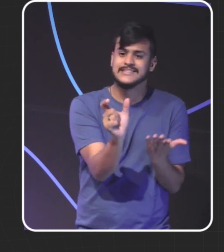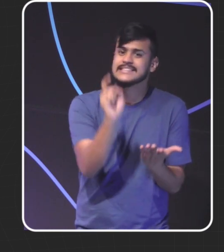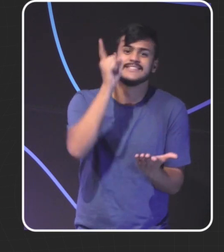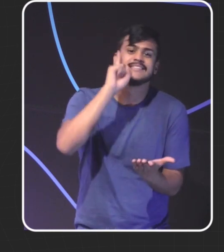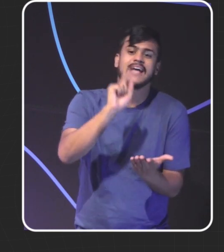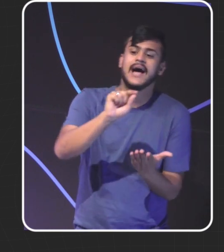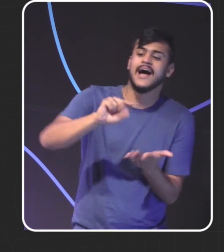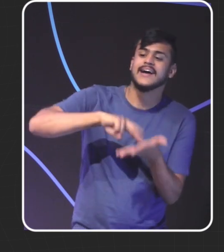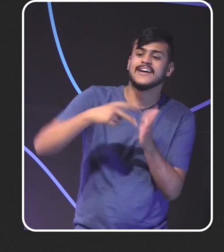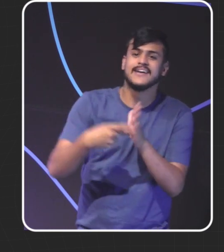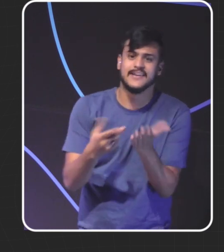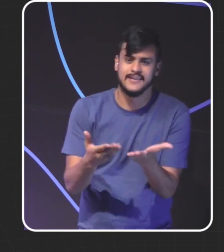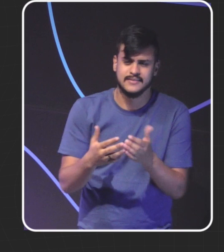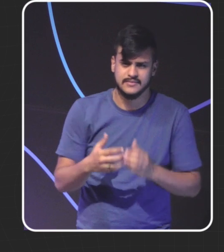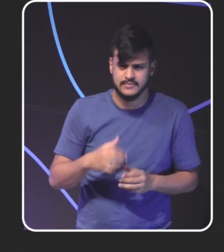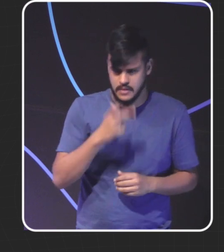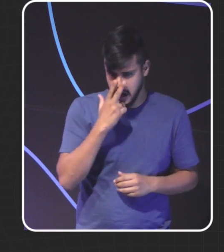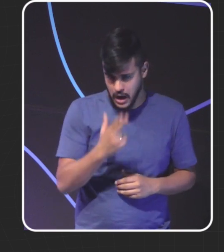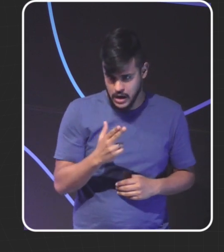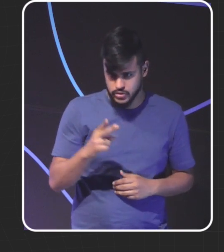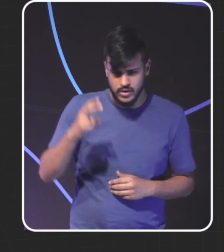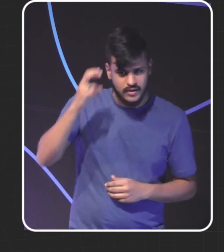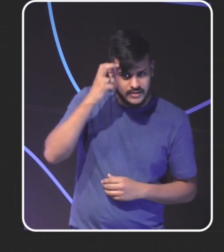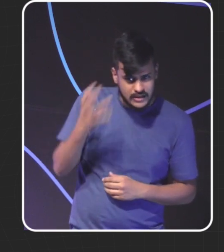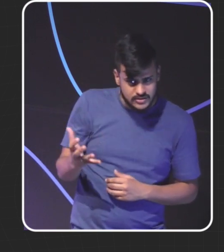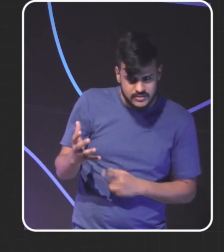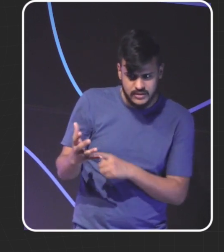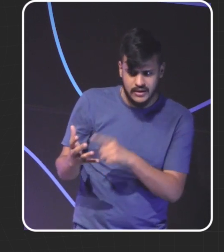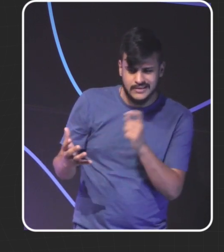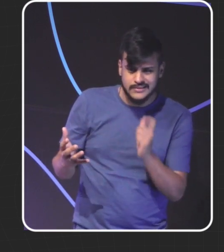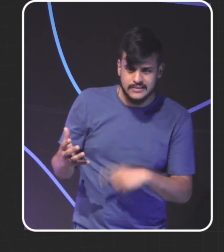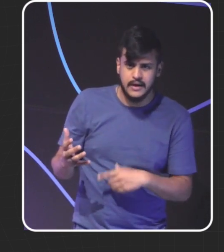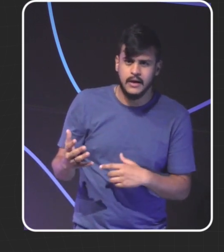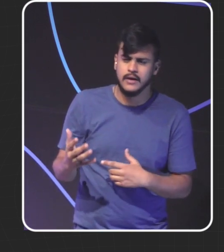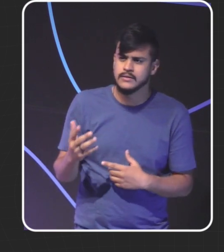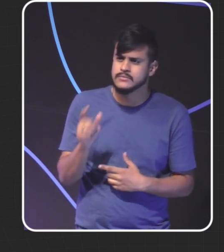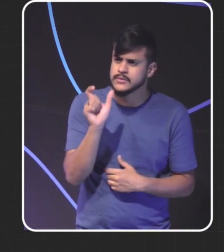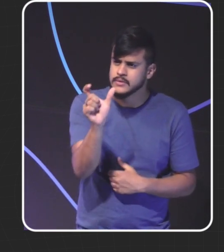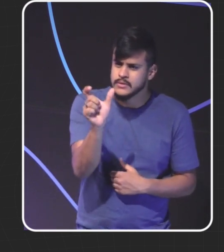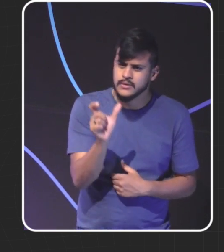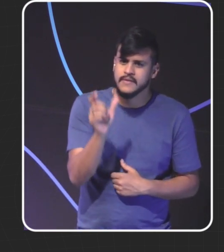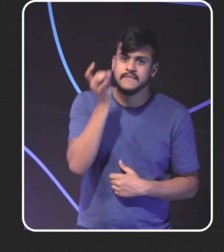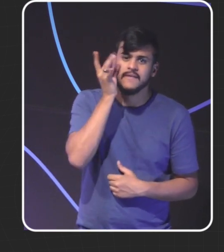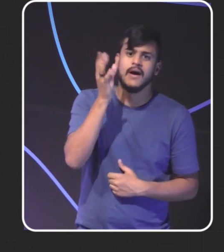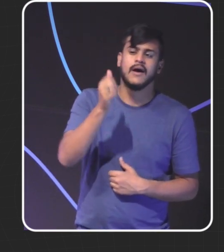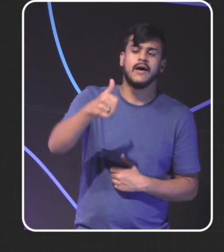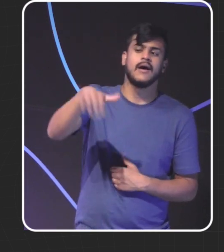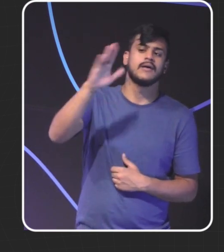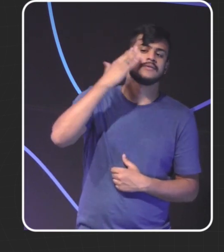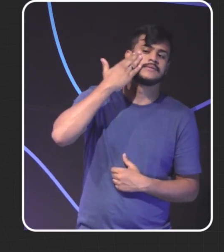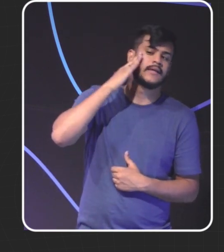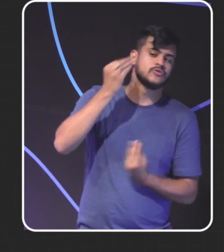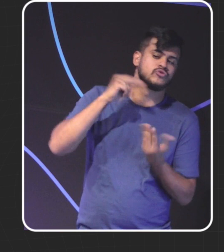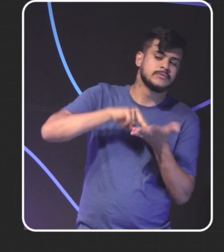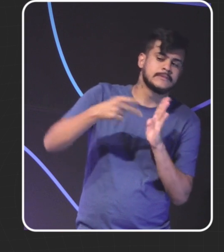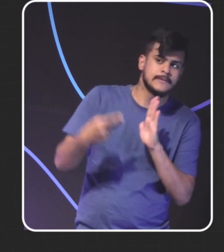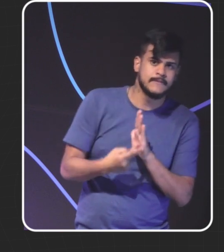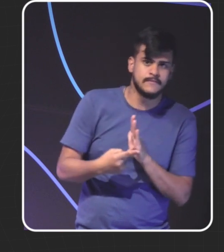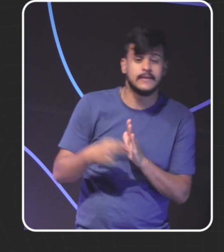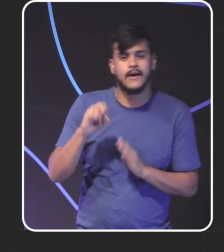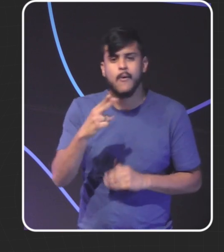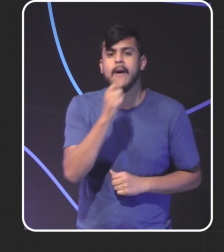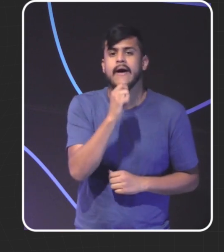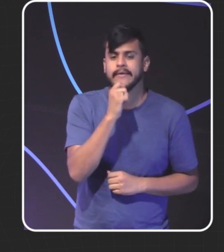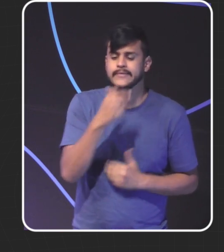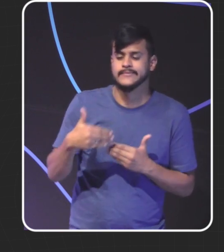isso. Você acha que a inteligência artificial ela consegue detectar com mais facilidade esse tipo de significado, ou ainda deve